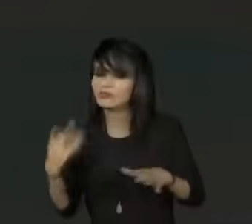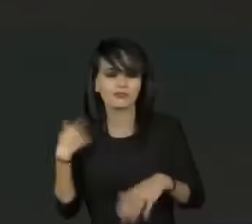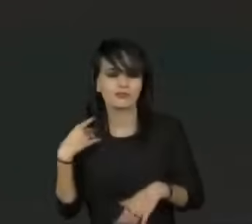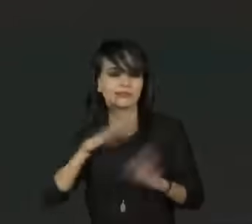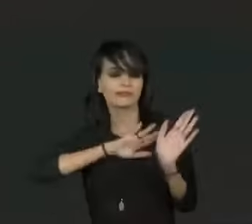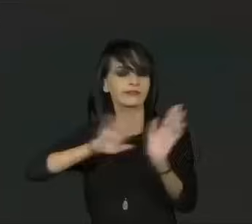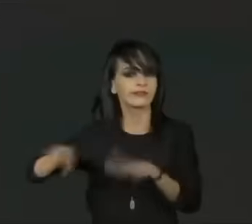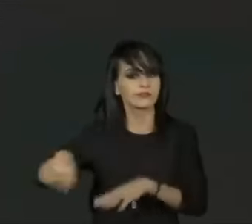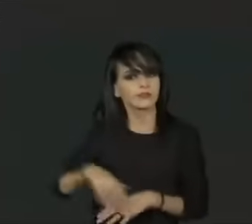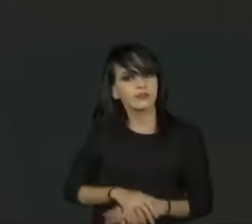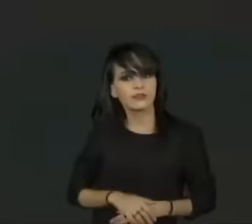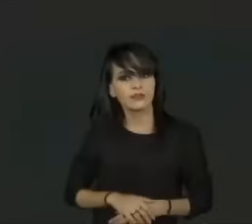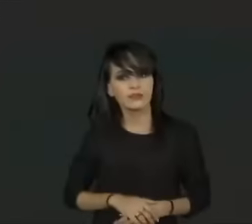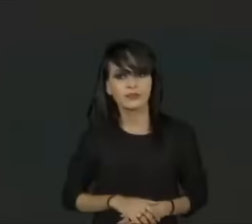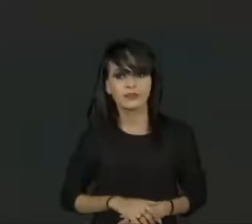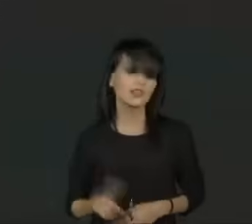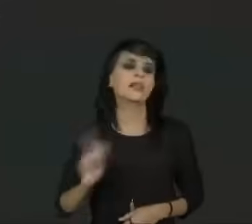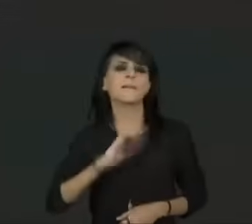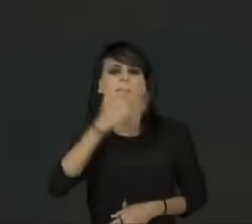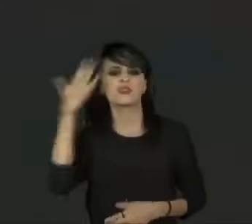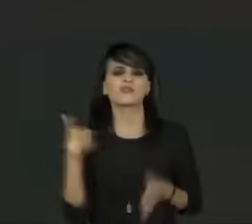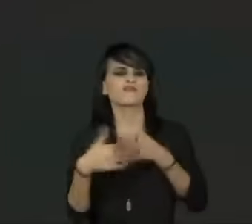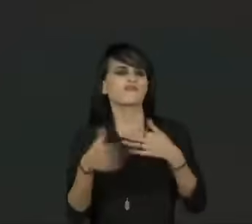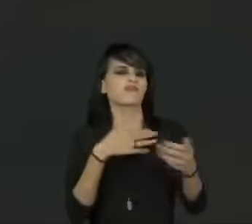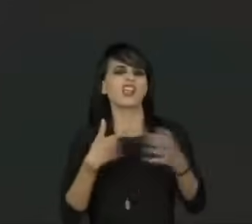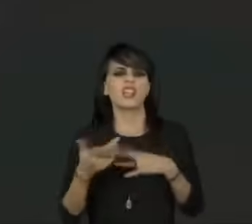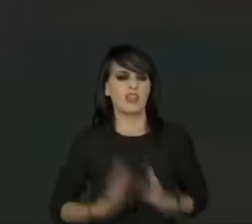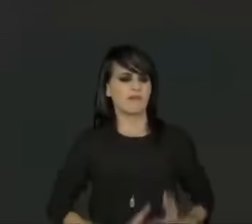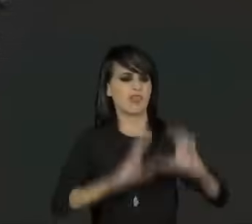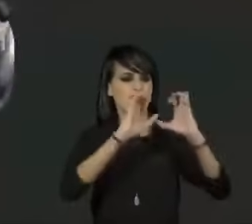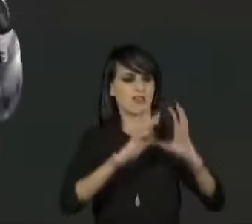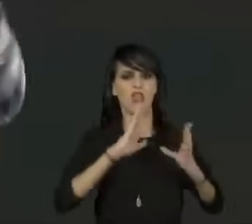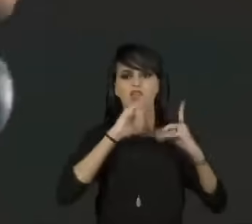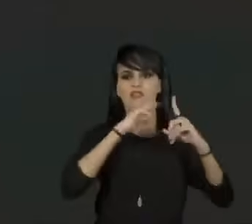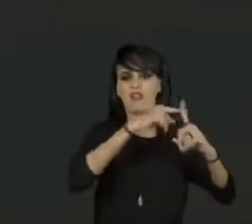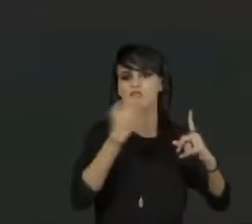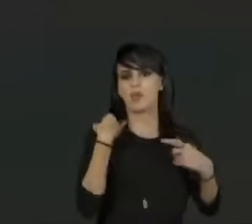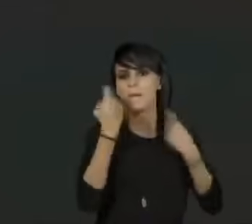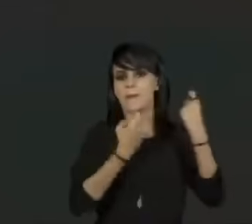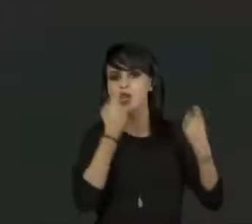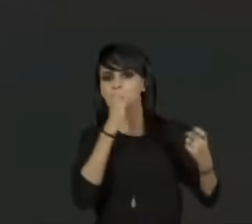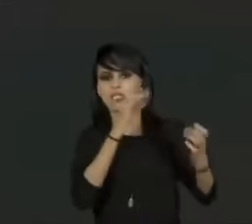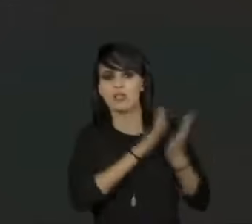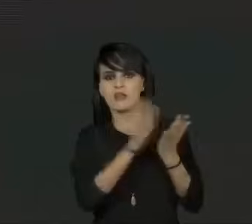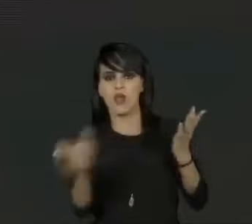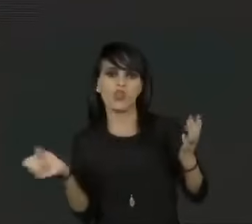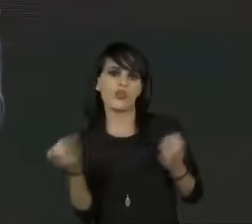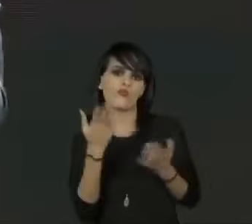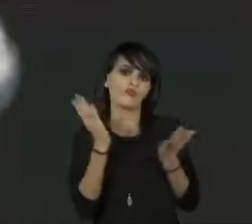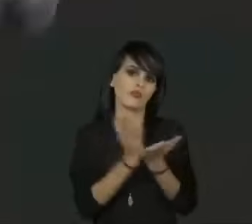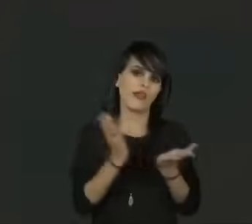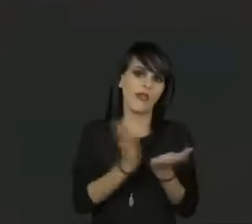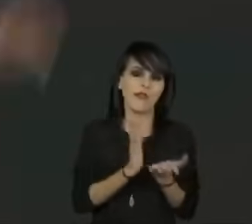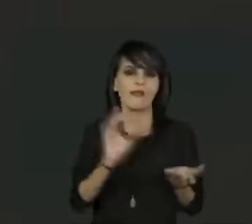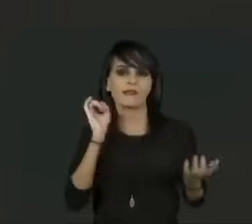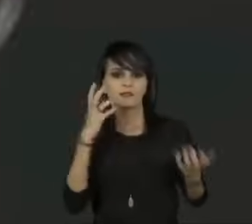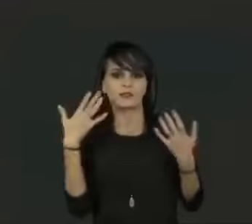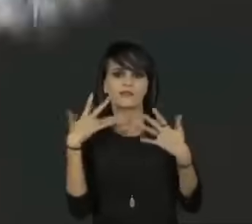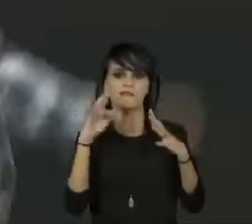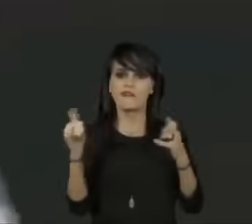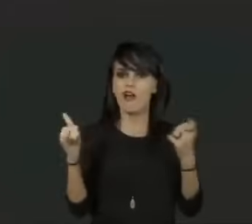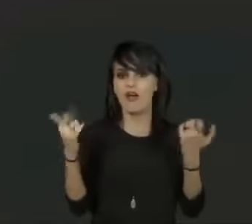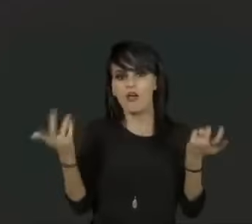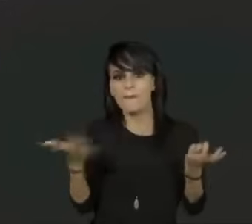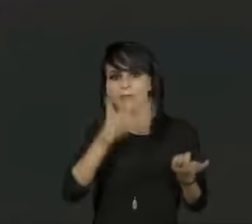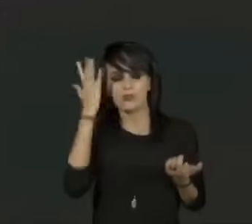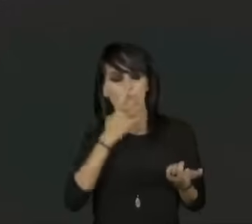fora tem gente que não tá nem aí arruma confusão na igreja não tá nem preocupado se vai desviar o novo convertido se vai escandalizar alguém não